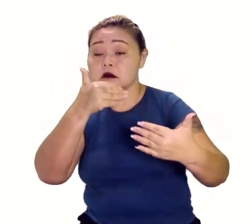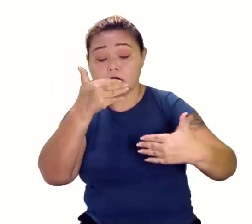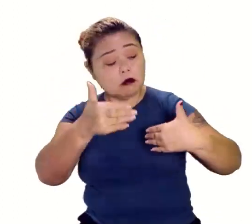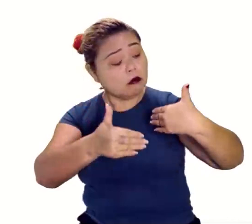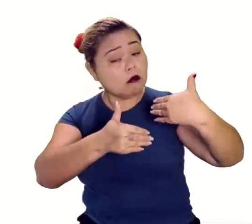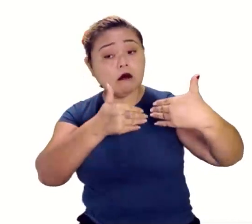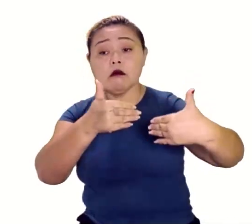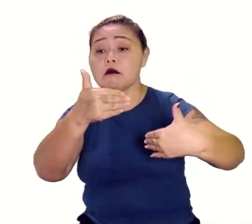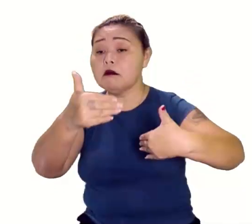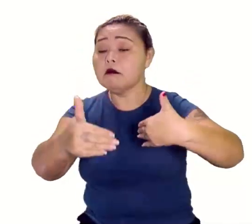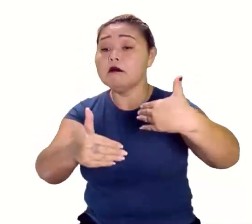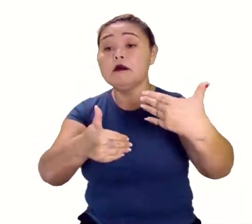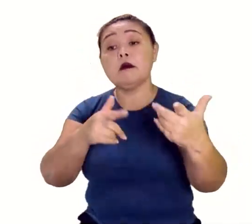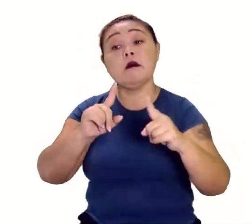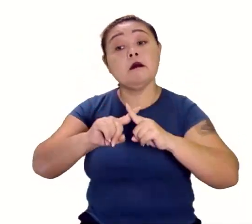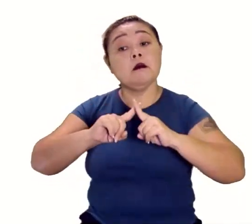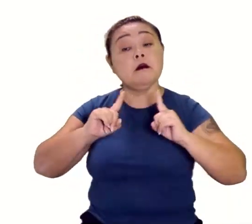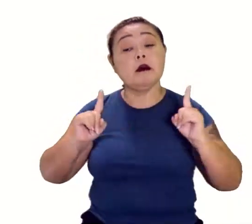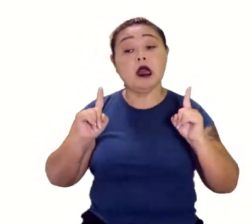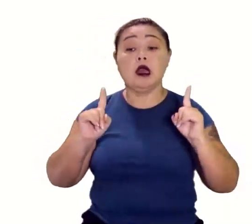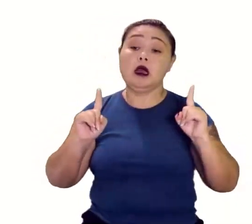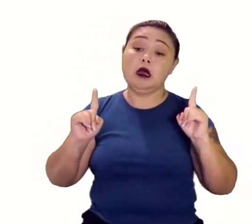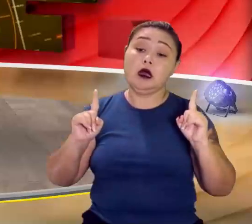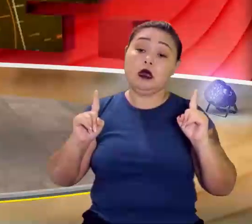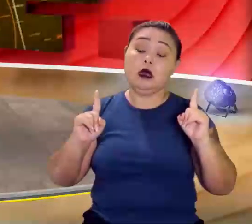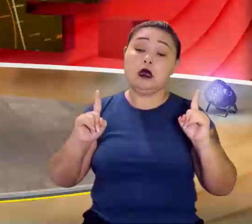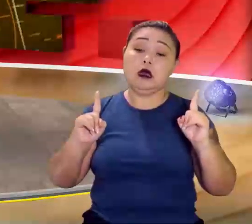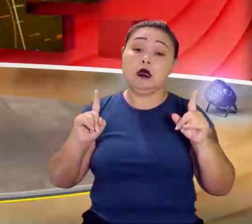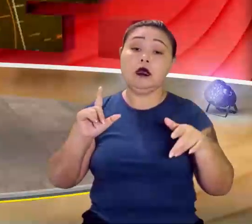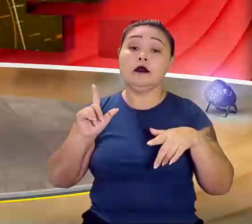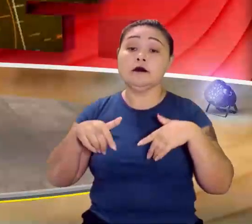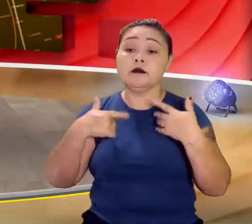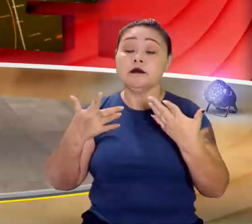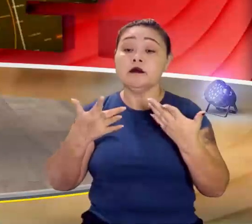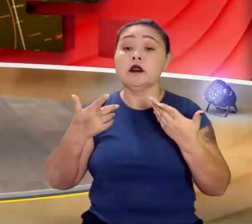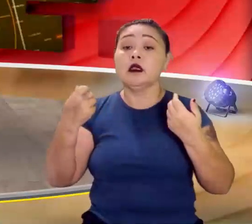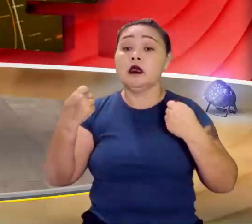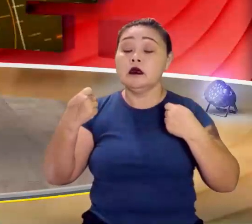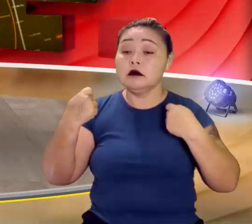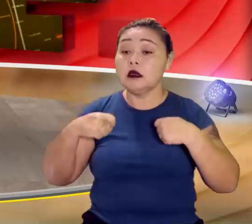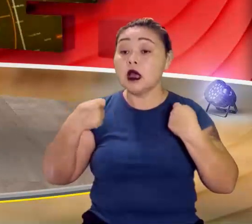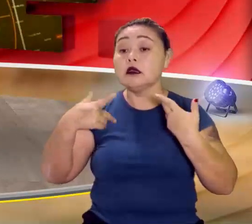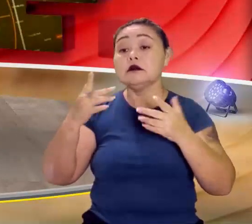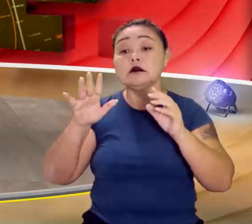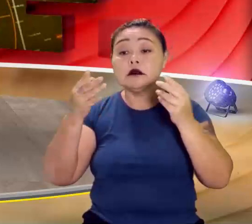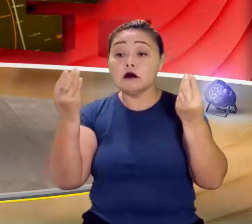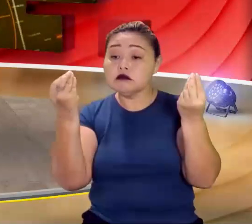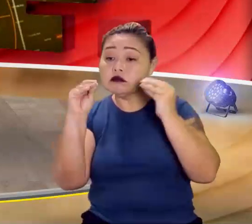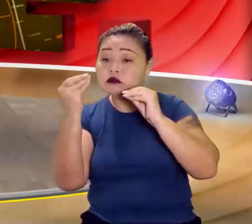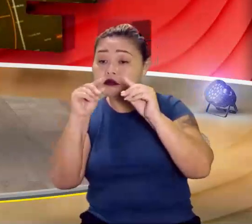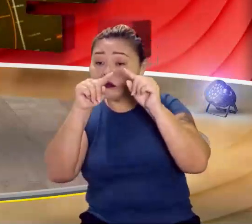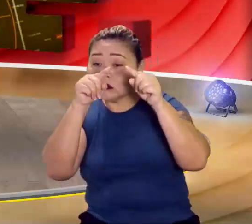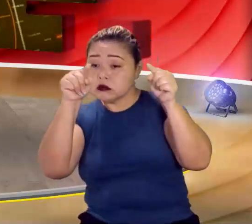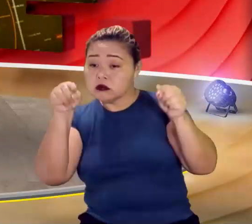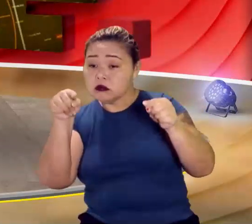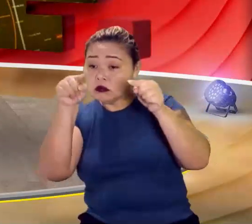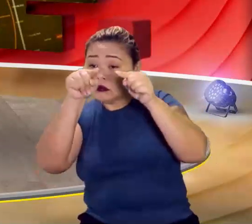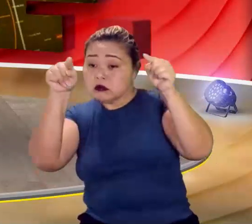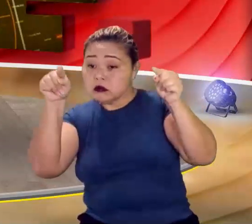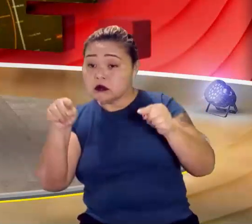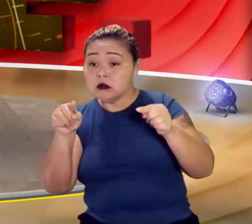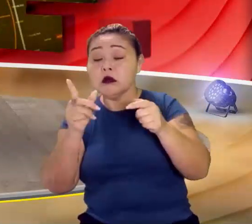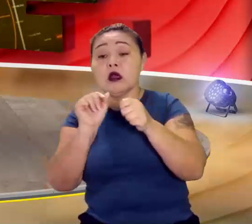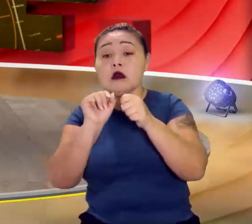passo. Mas não fizemos nada além do que expressão numérica, passo a passo,